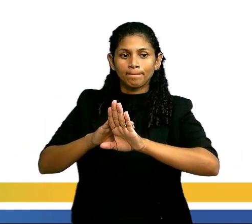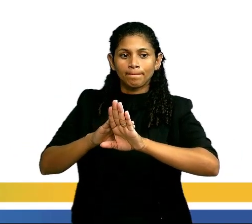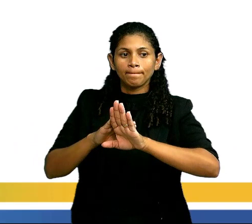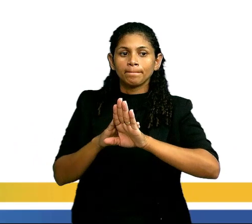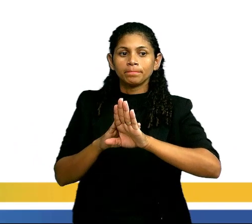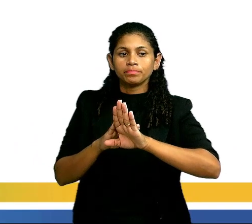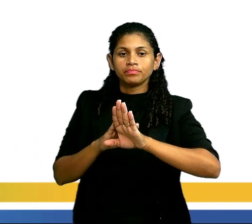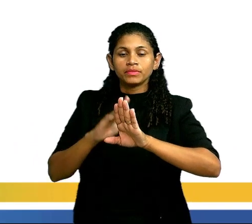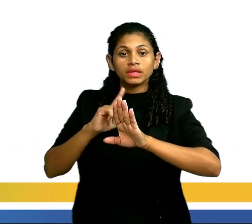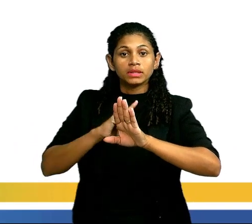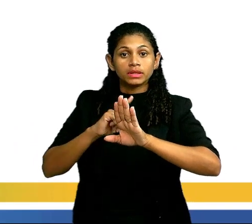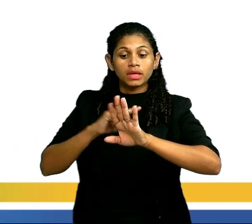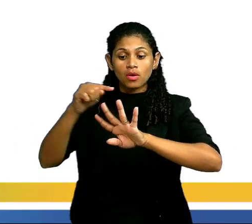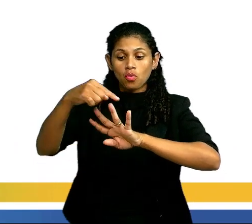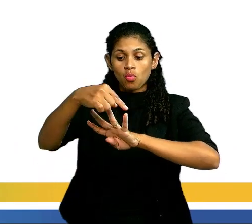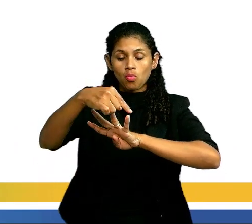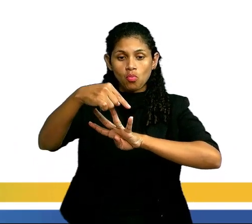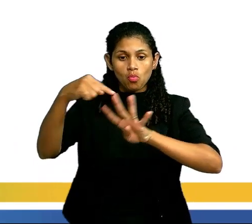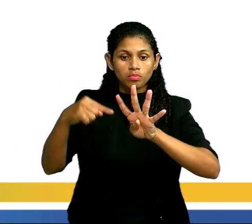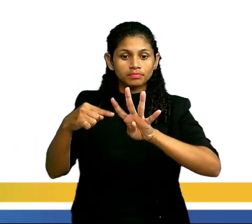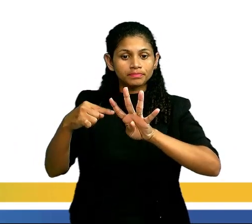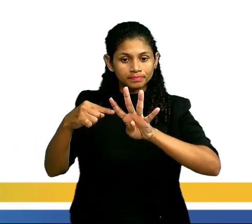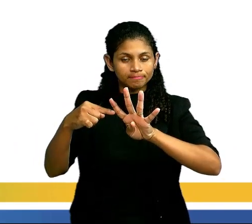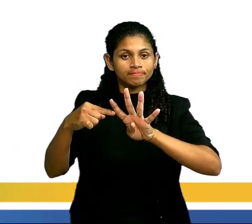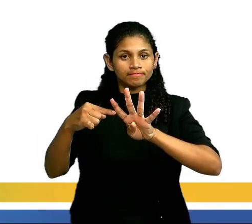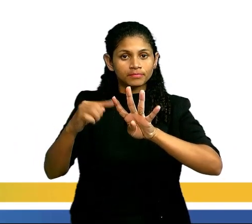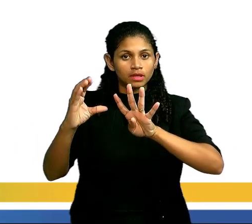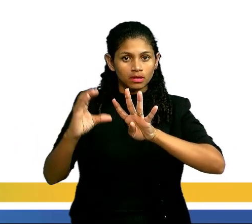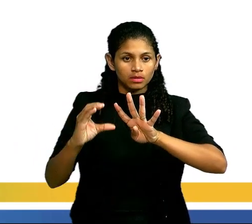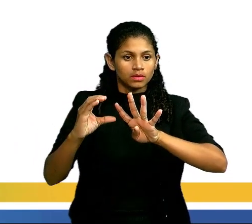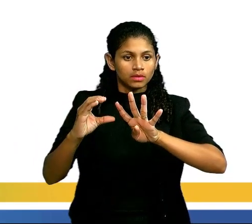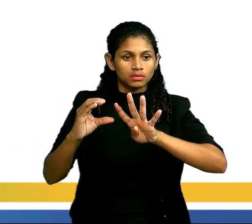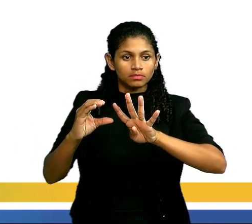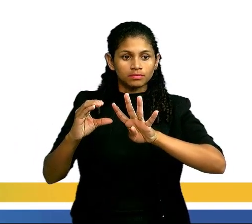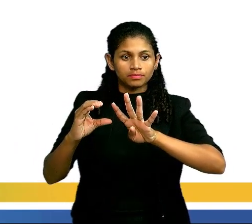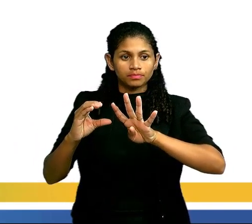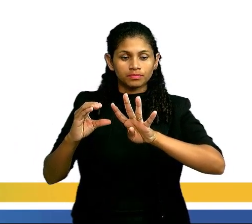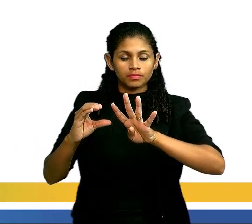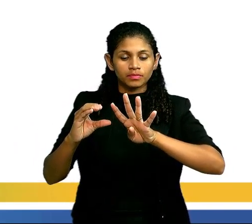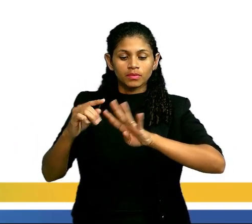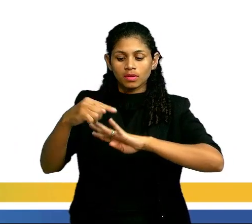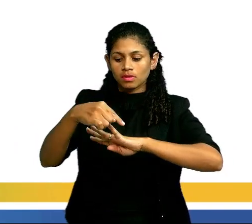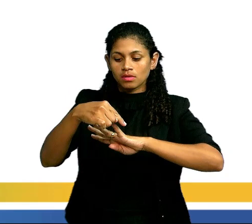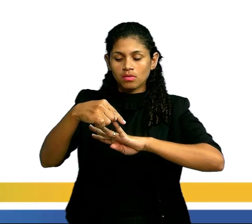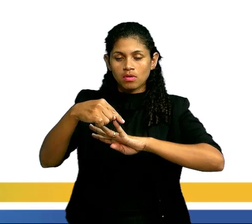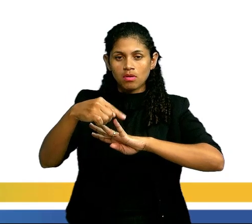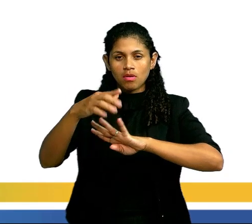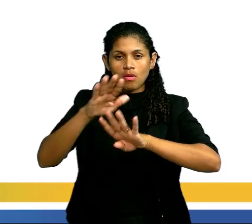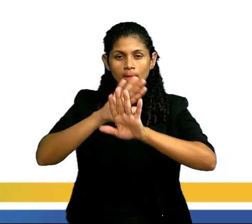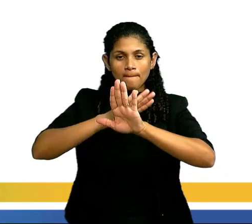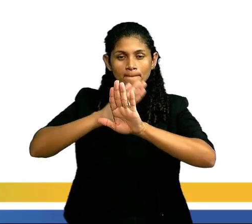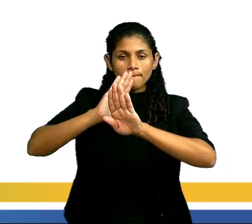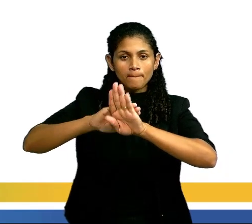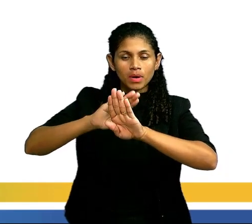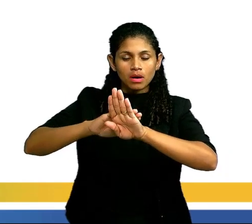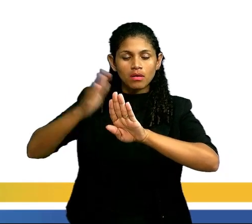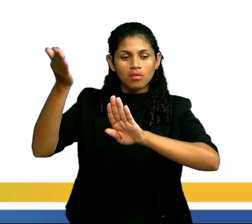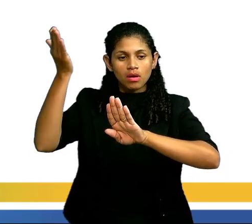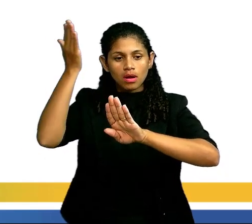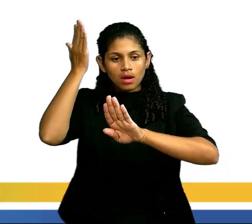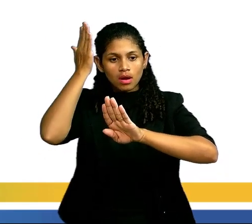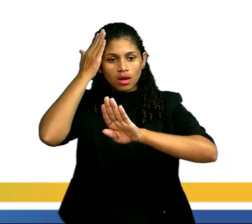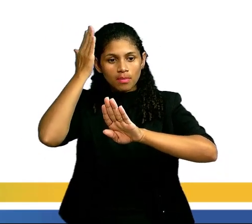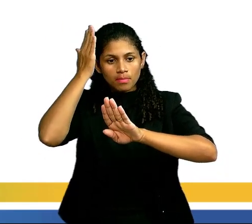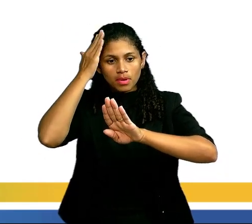nós vamos ter 4 carbonos. Então nós vamos ver mãos, cabeça, tórax, abdômen e pés. Olha só. Ali